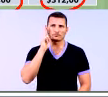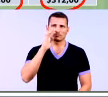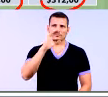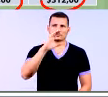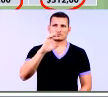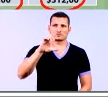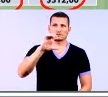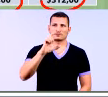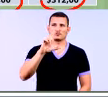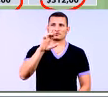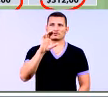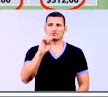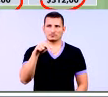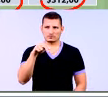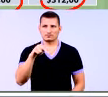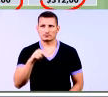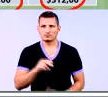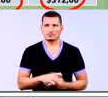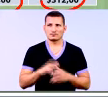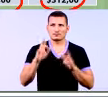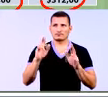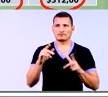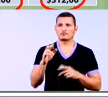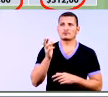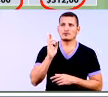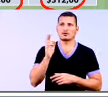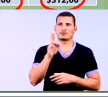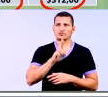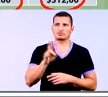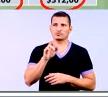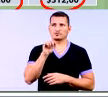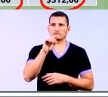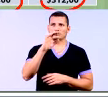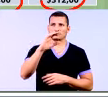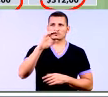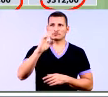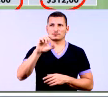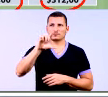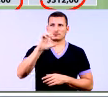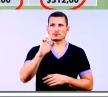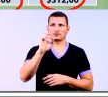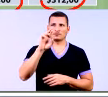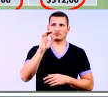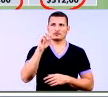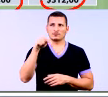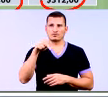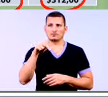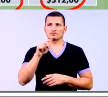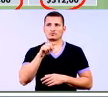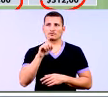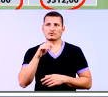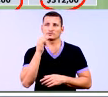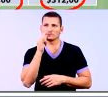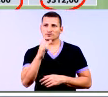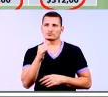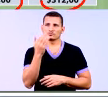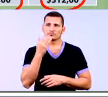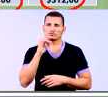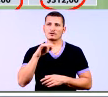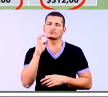Olha a diferença aqui, gente. Quem usou o Celeron desse aqui, com o notebook, pode ver, ó. Isso aqui é consumo de energia, é o que